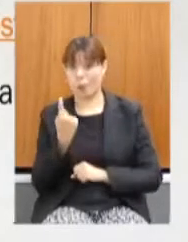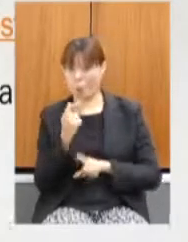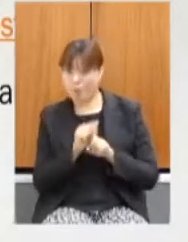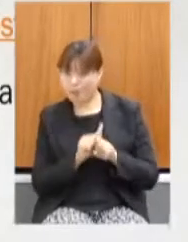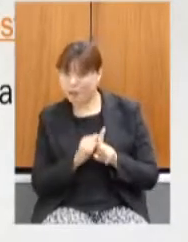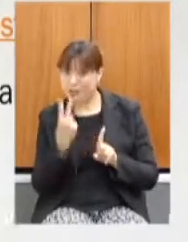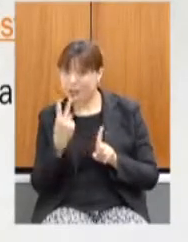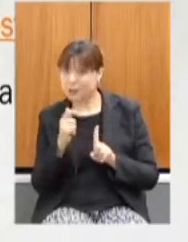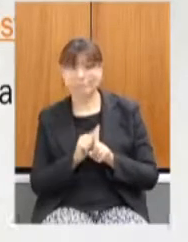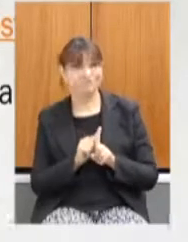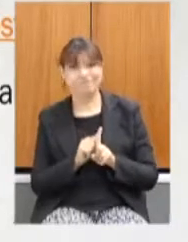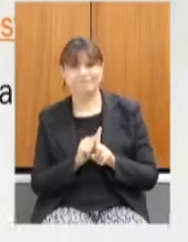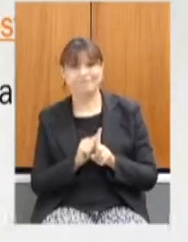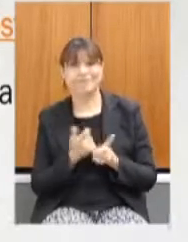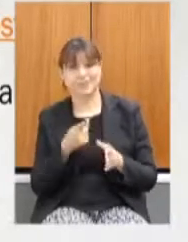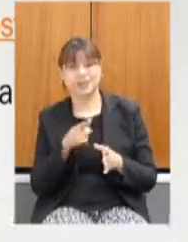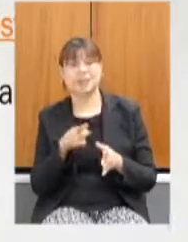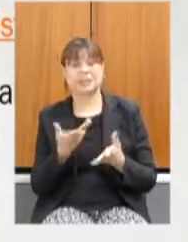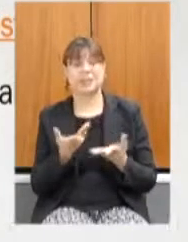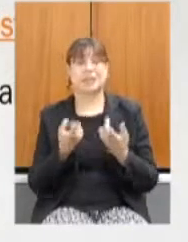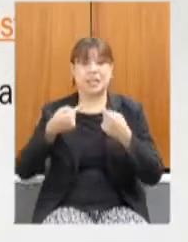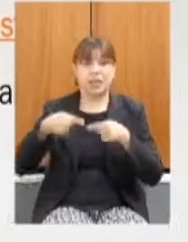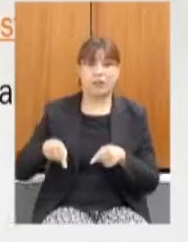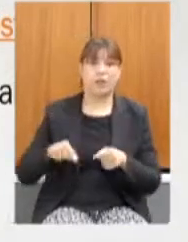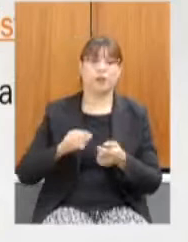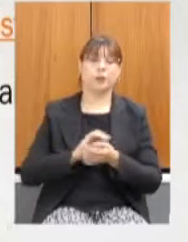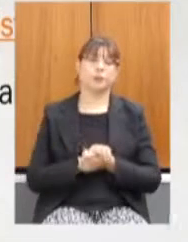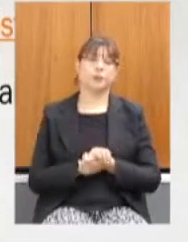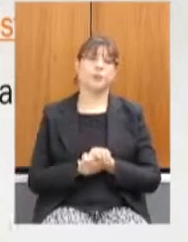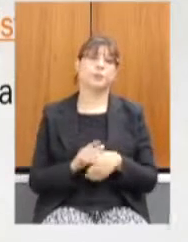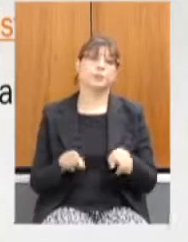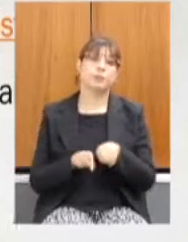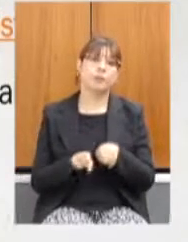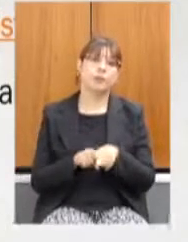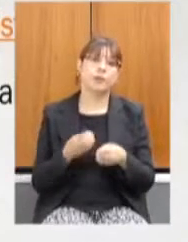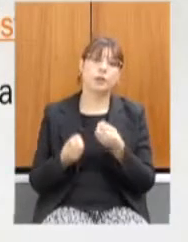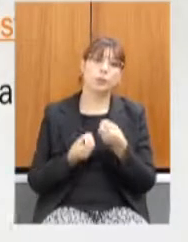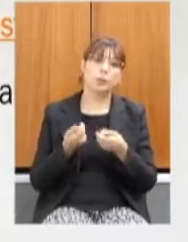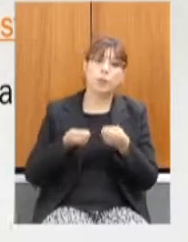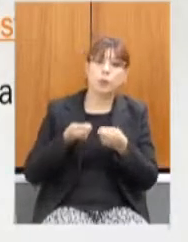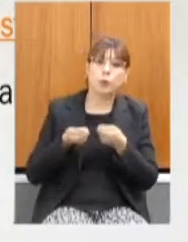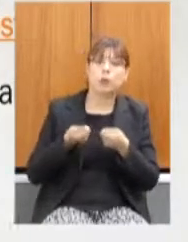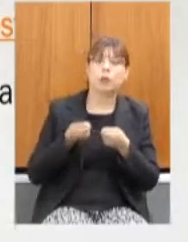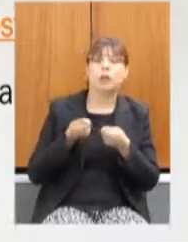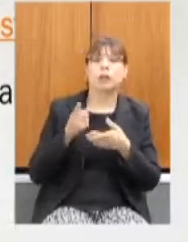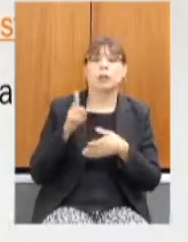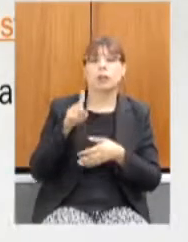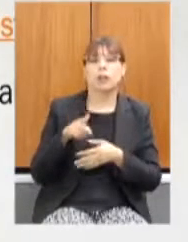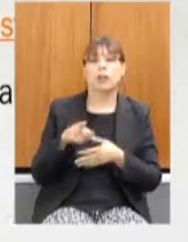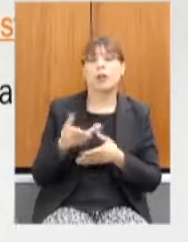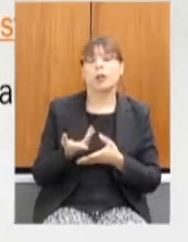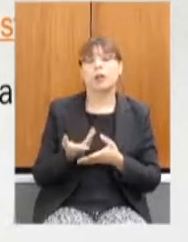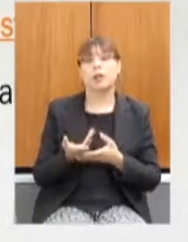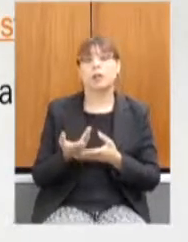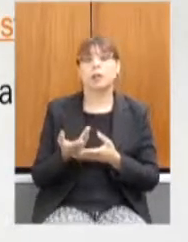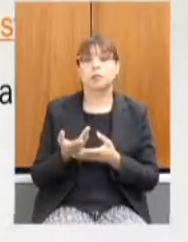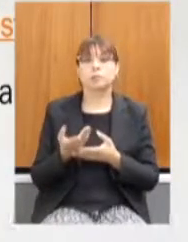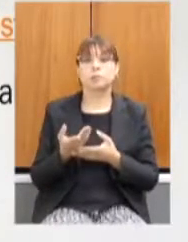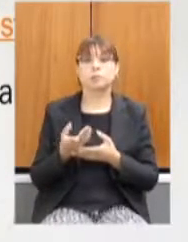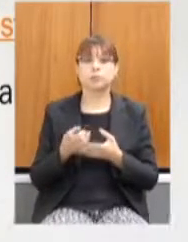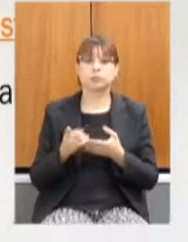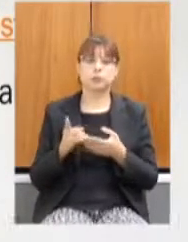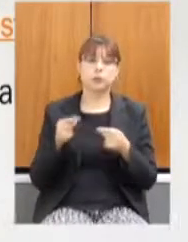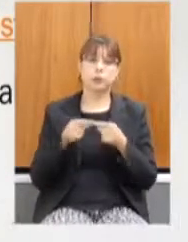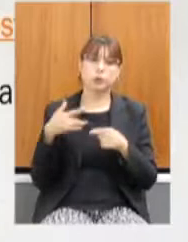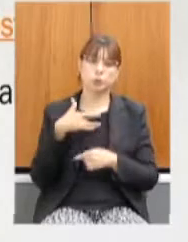mês ou dois meses e coordenar também o transporte sanitário a regulação isso é um pano de fundo que muitas